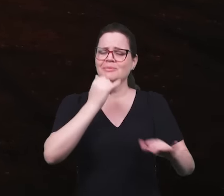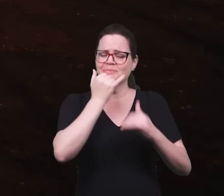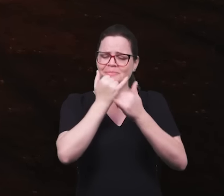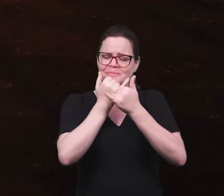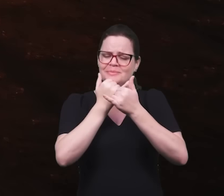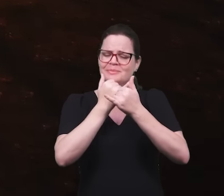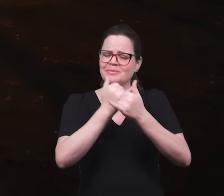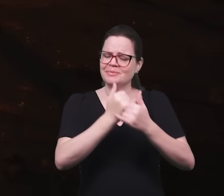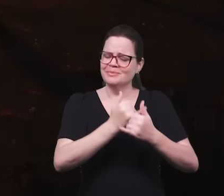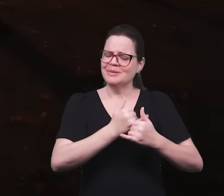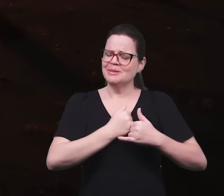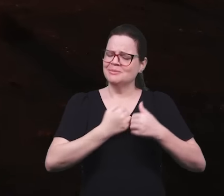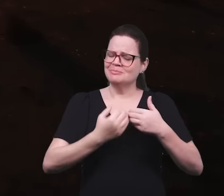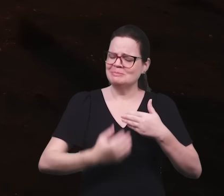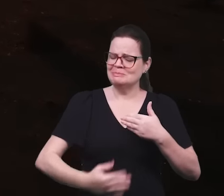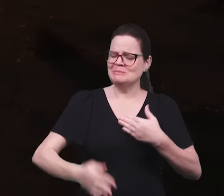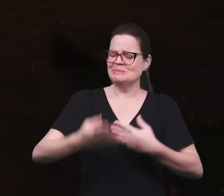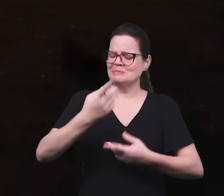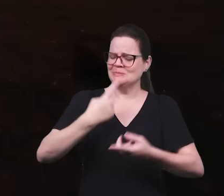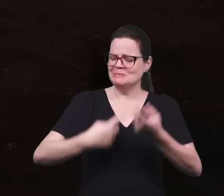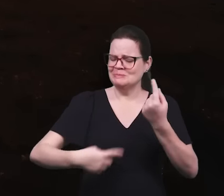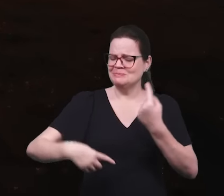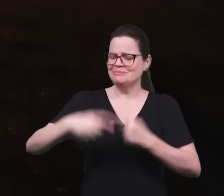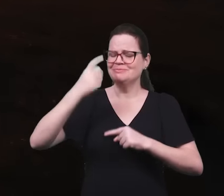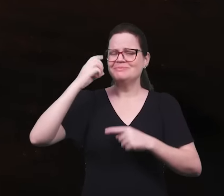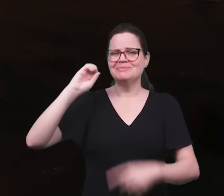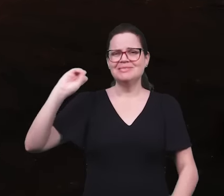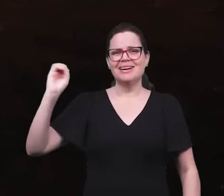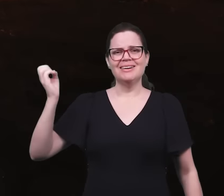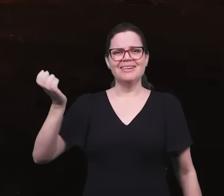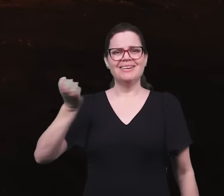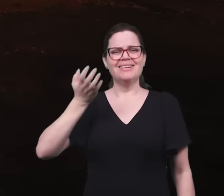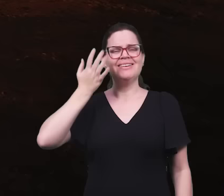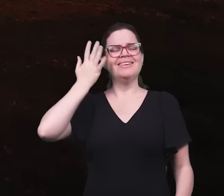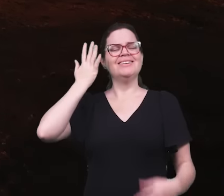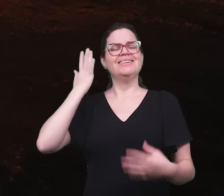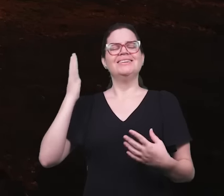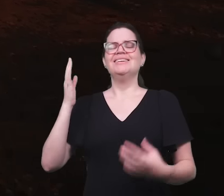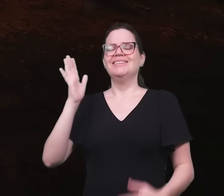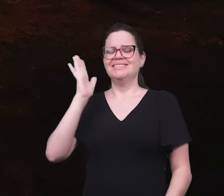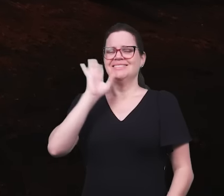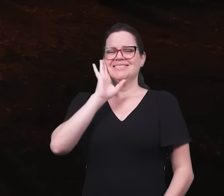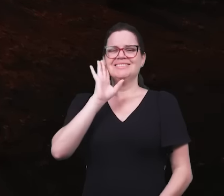Ele faz nascer a luz,